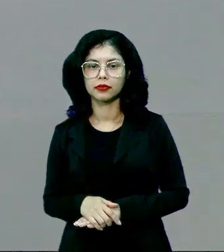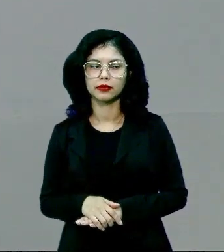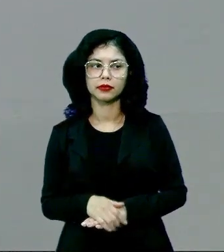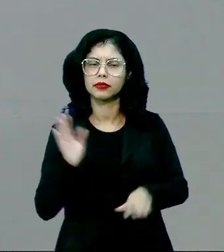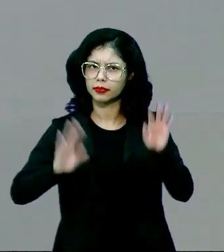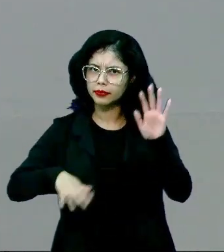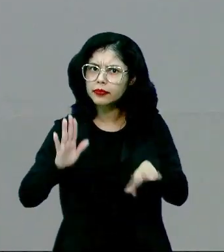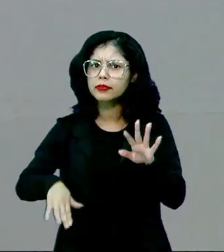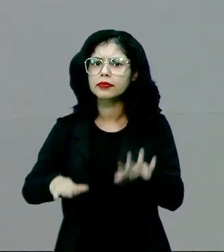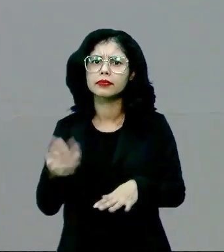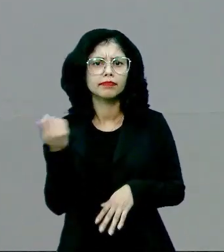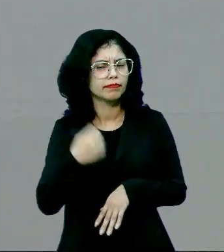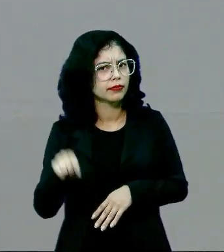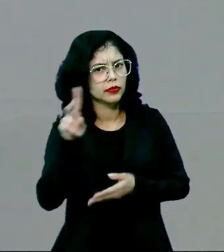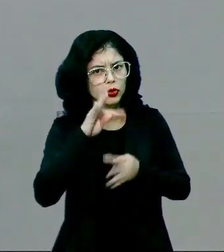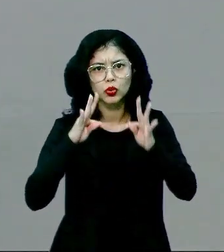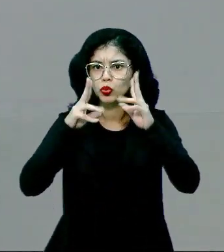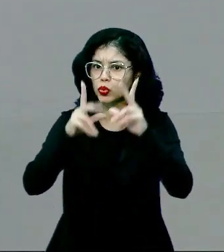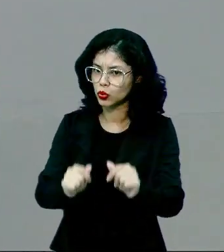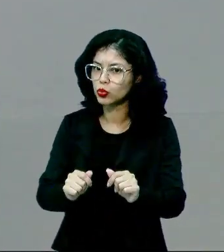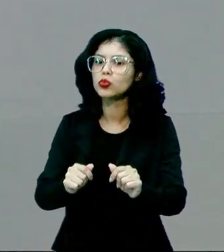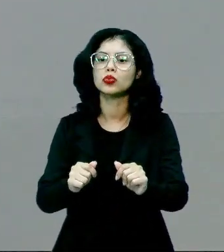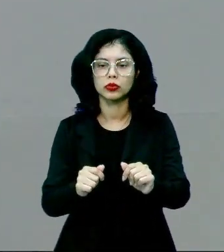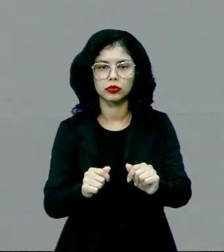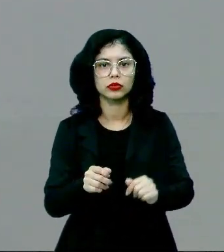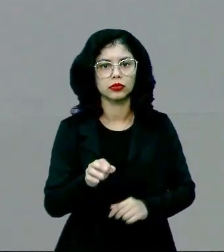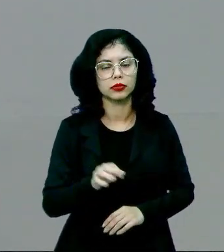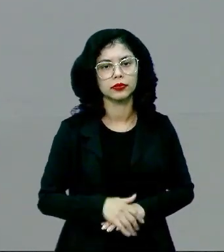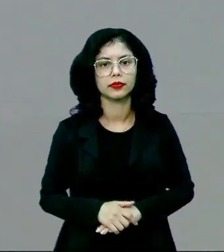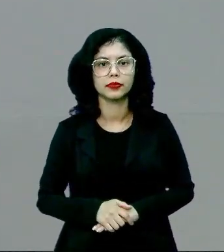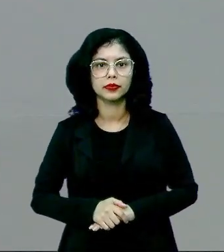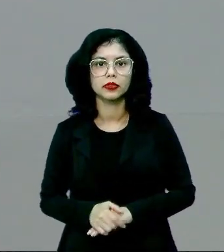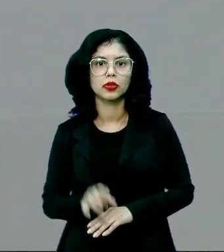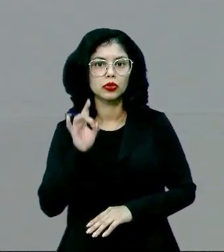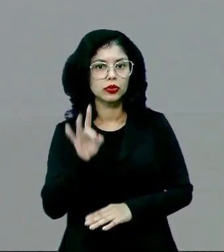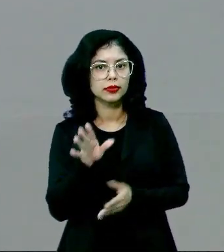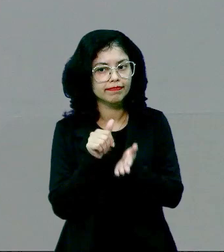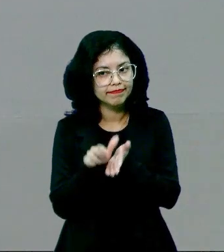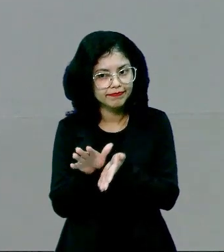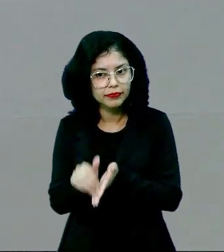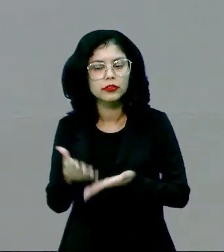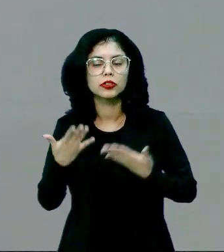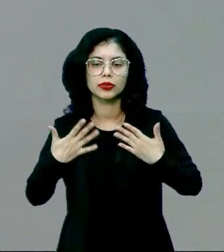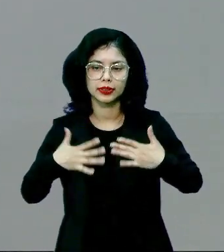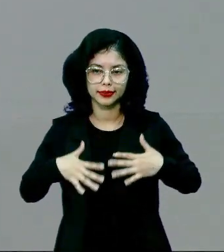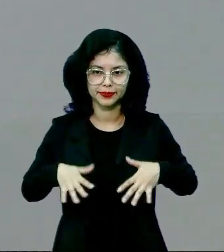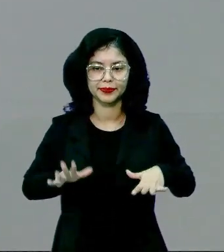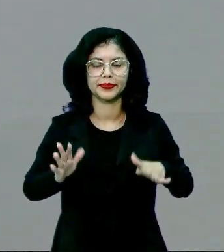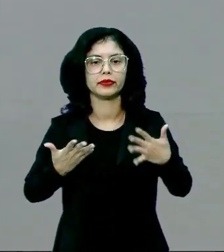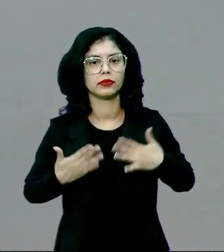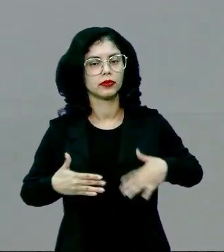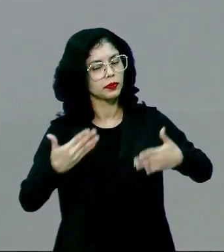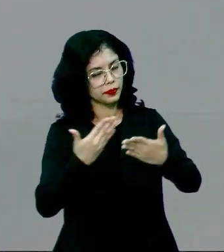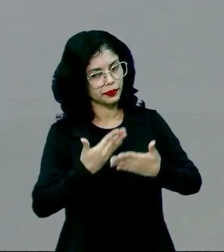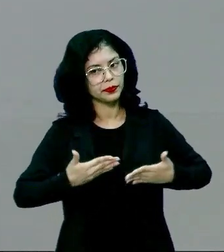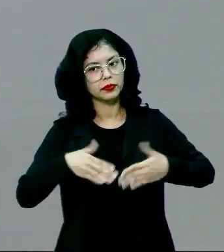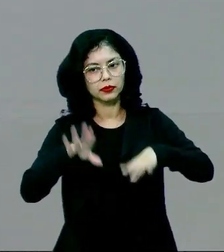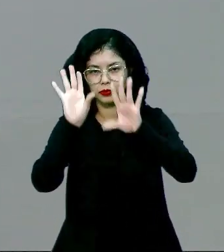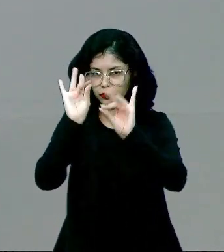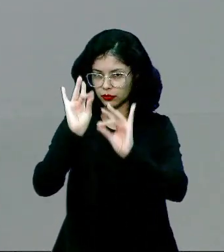muita das vezes a gente nem precisa ler tudo para poder acertar a questão é só a gente ler com cautela né com cuidado